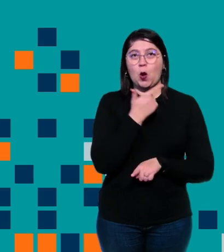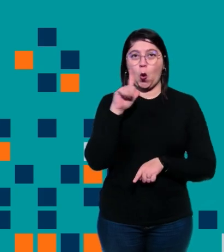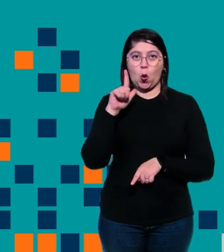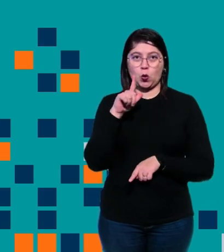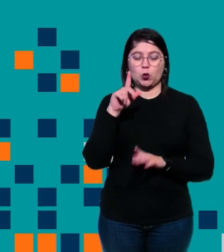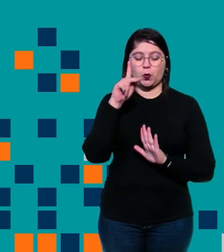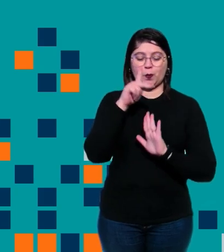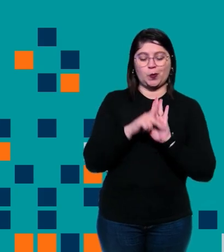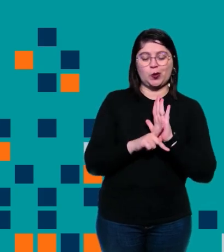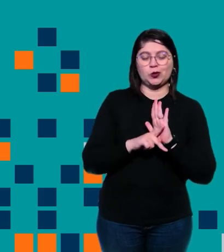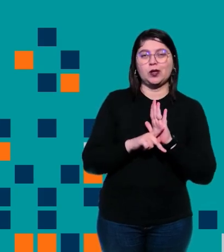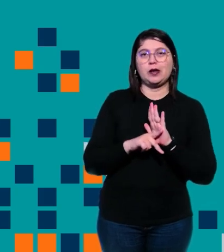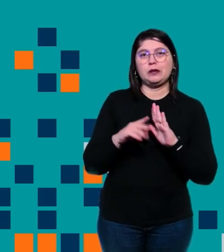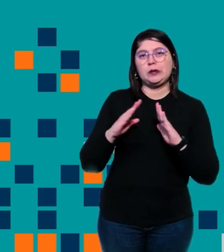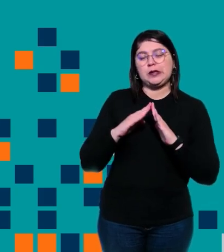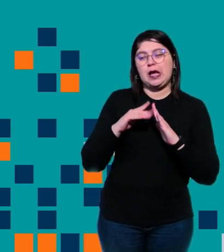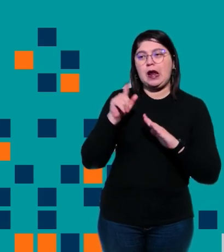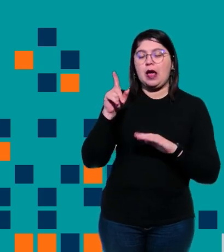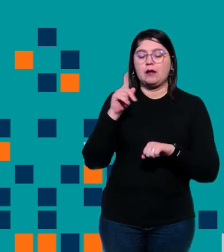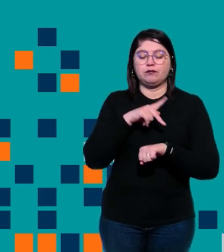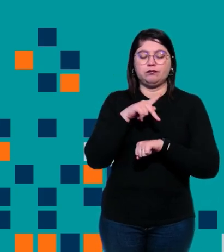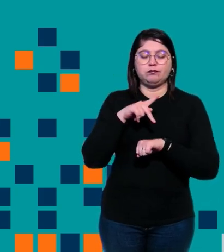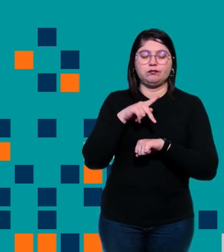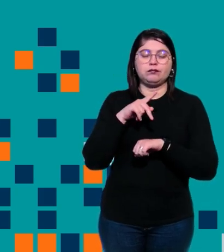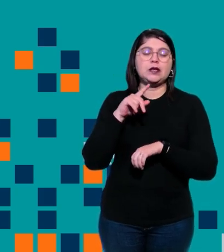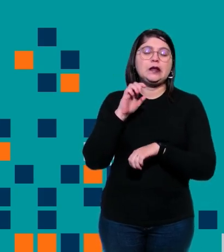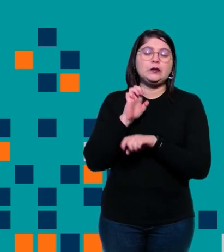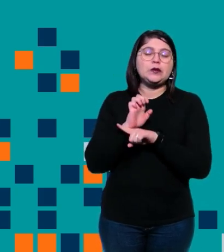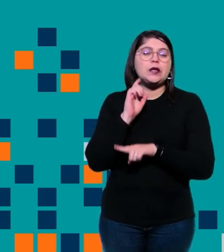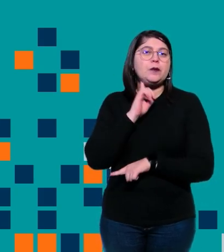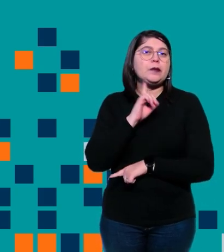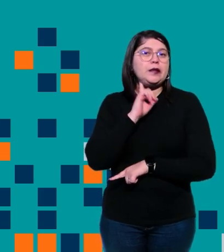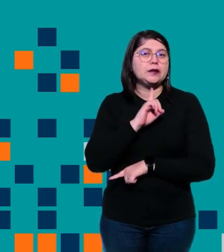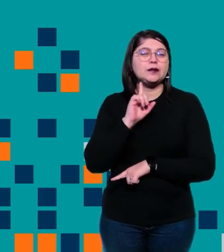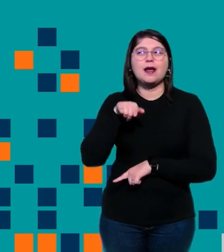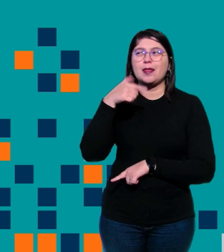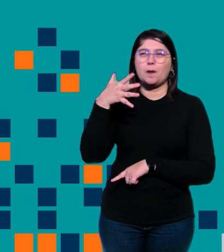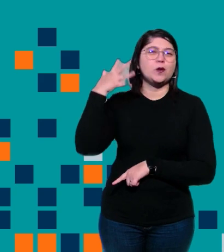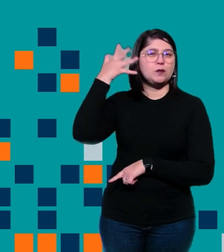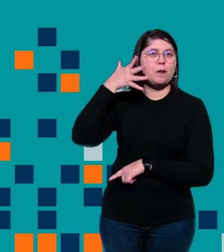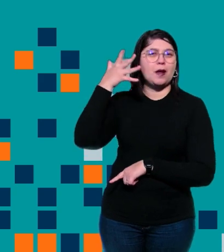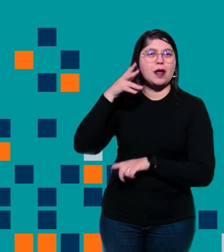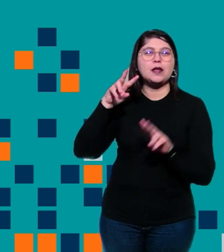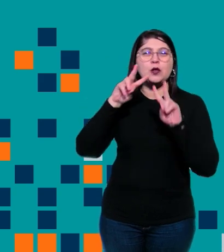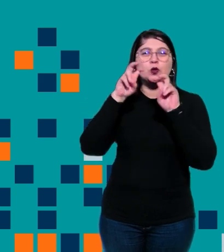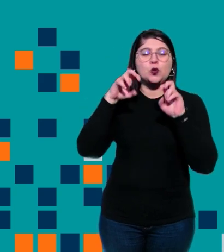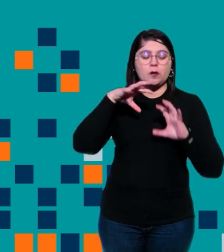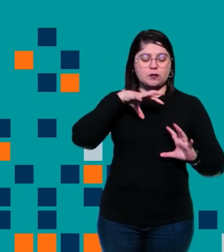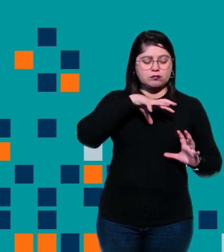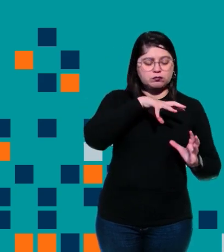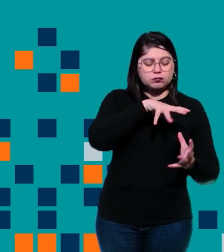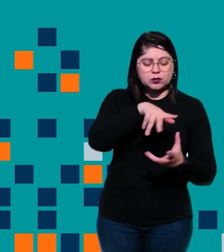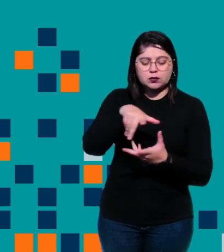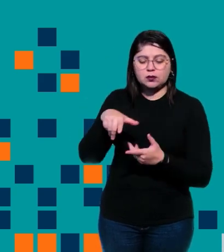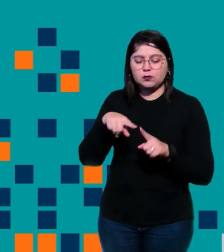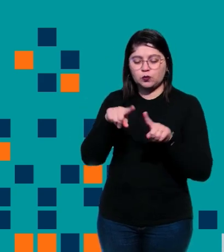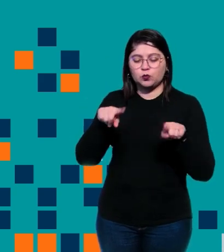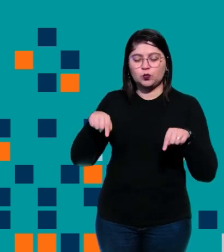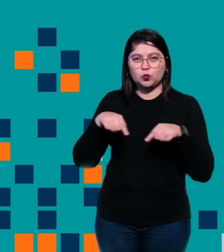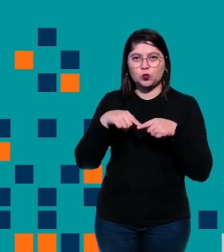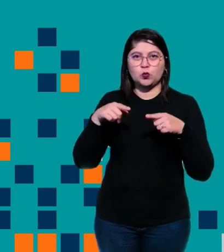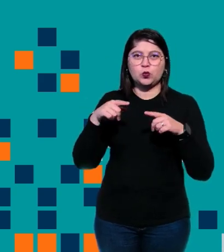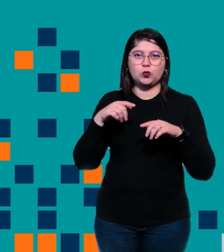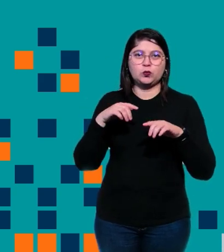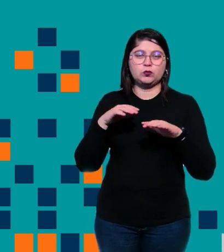residencial em Minas. E depois a gente vai fazer uma palestrinha aqui sobre a internacionalização do escritório. E